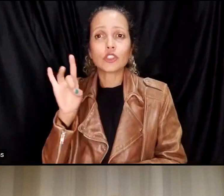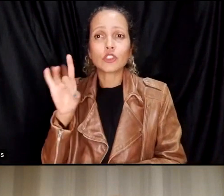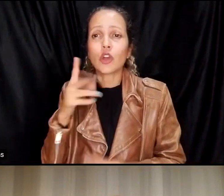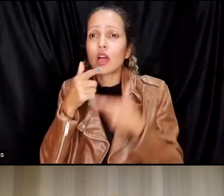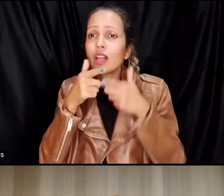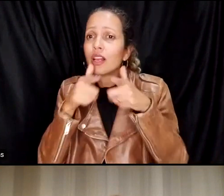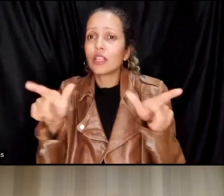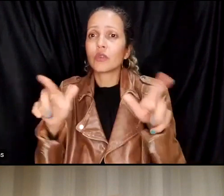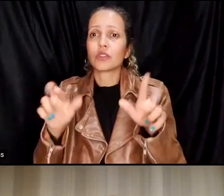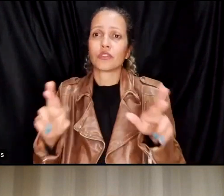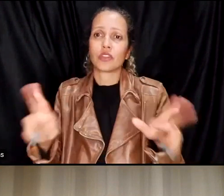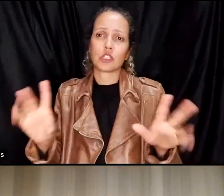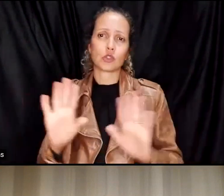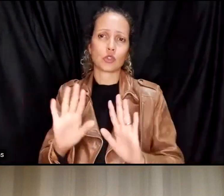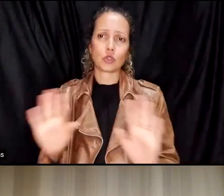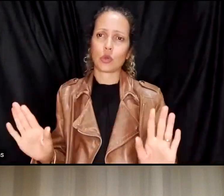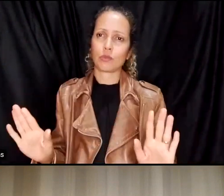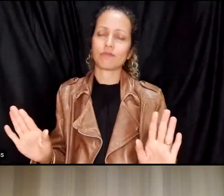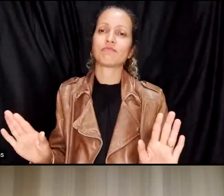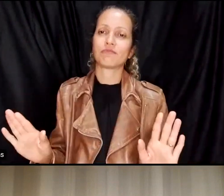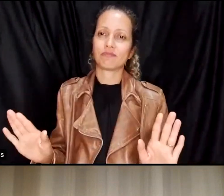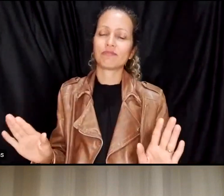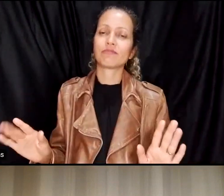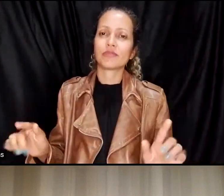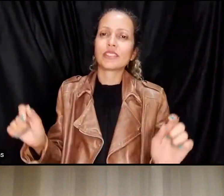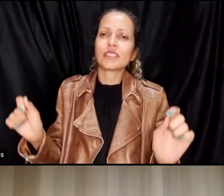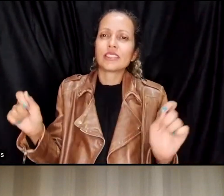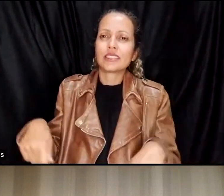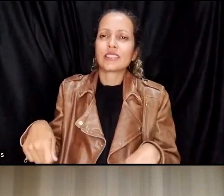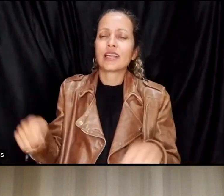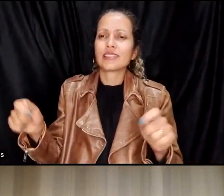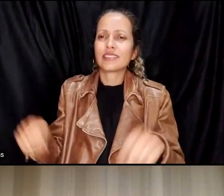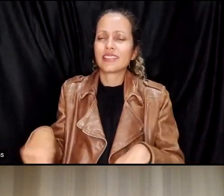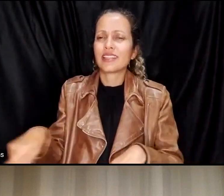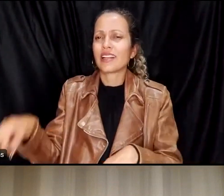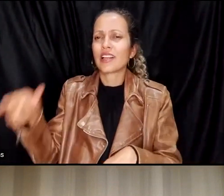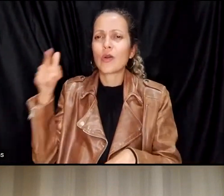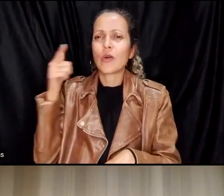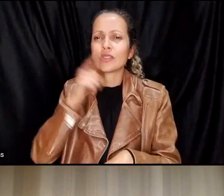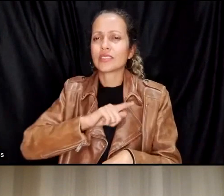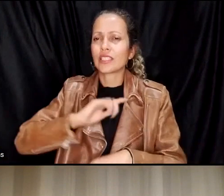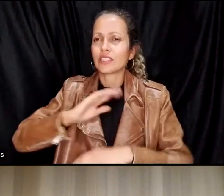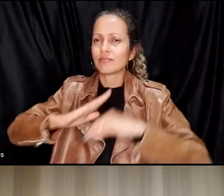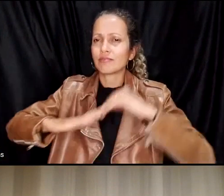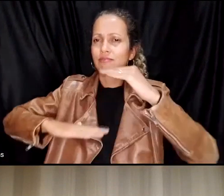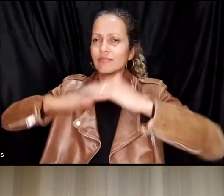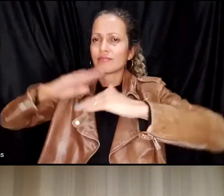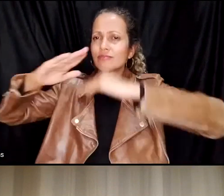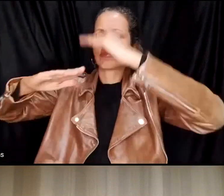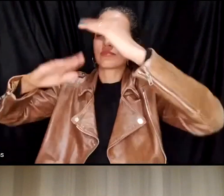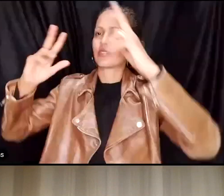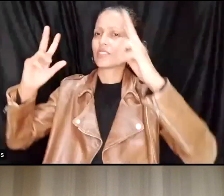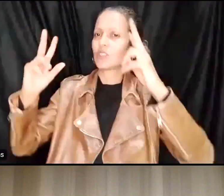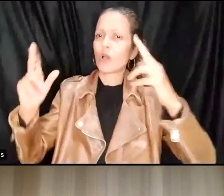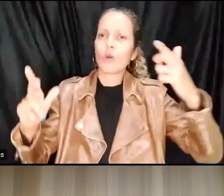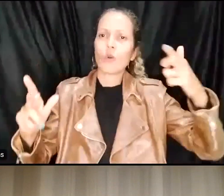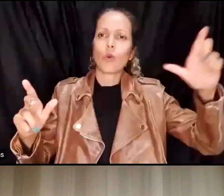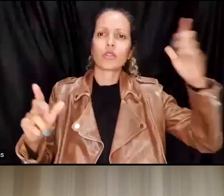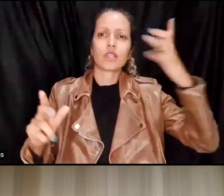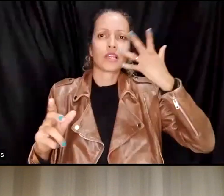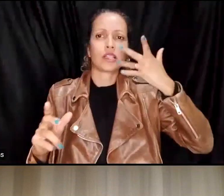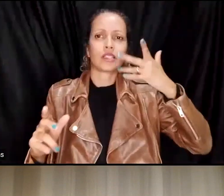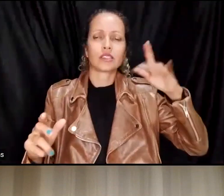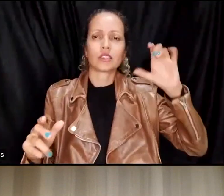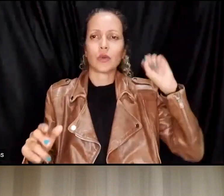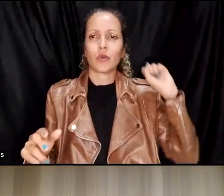né? E ela pode tanto quanto qualquer outra criança. E esses dias eu conversei com uma pessoa que falou assim,